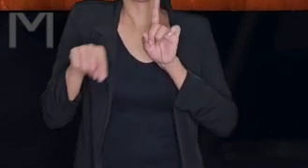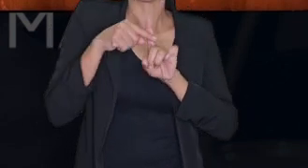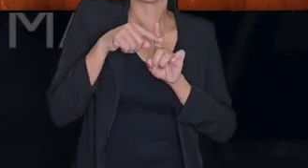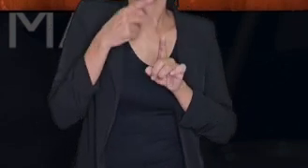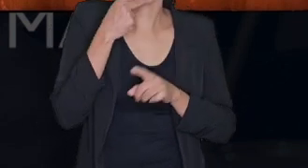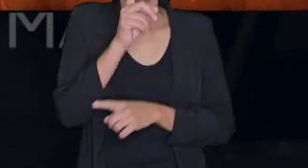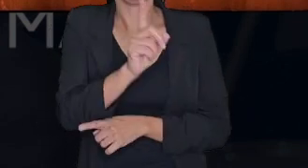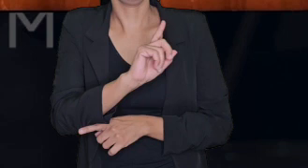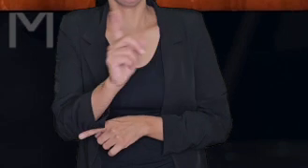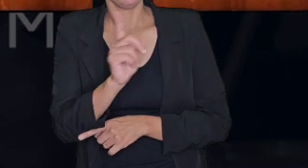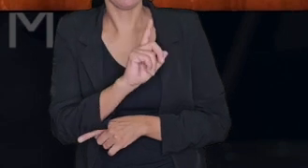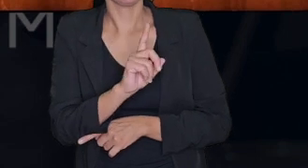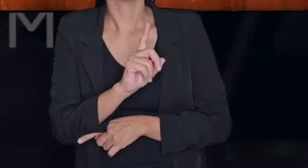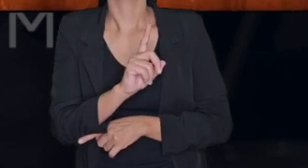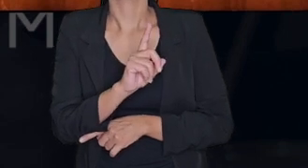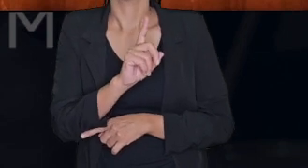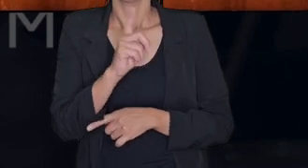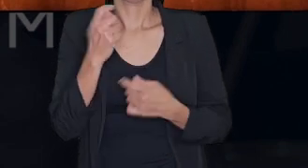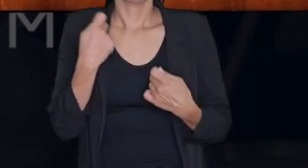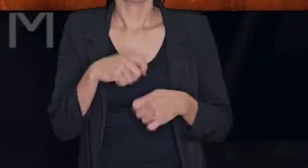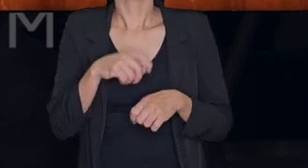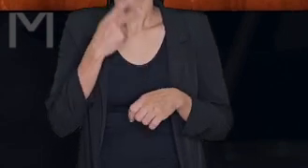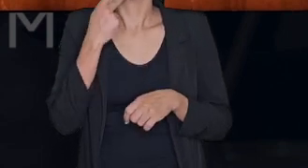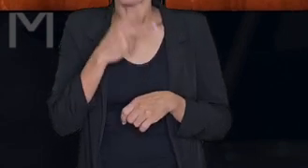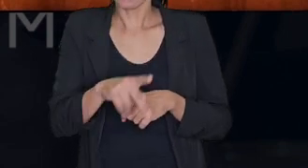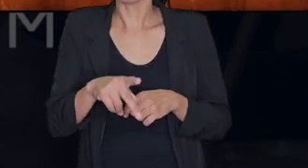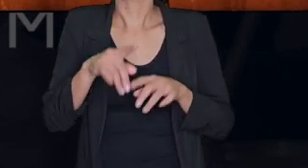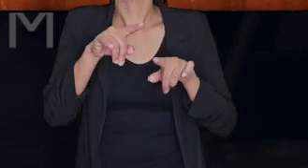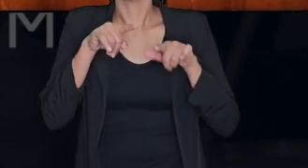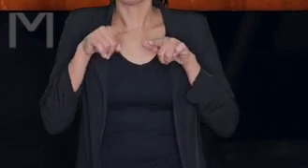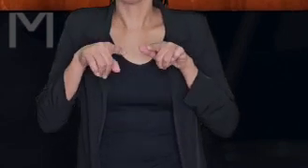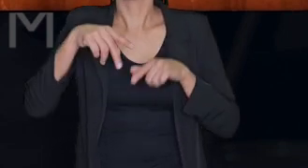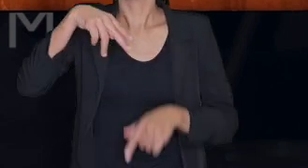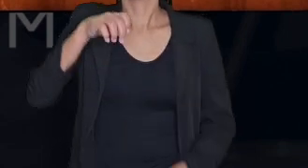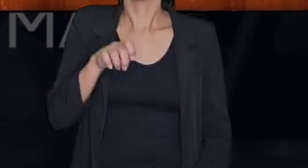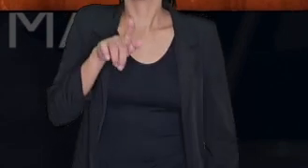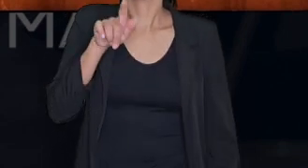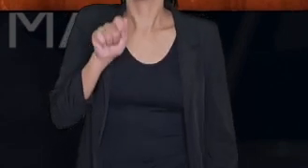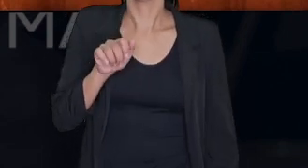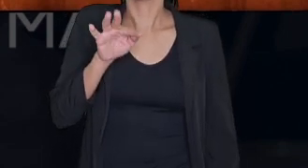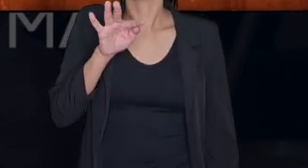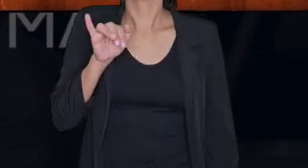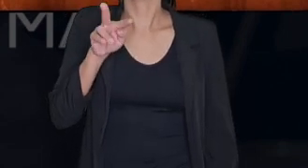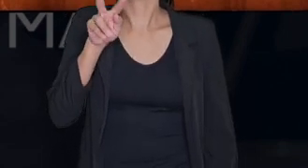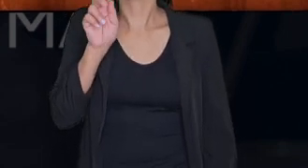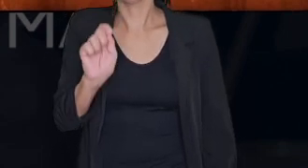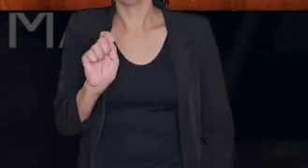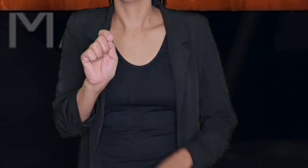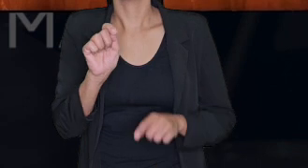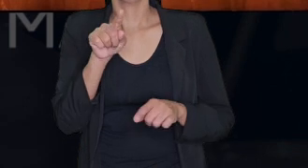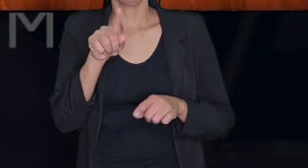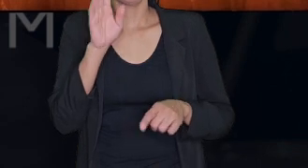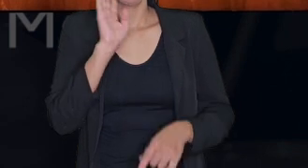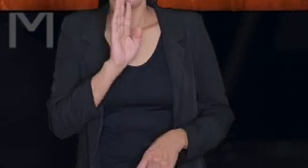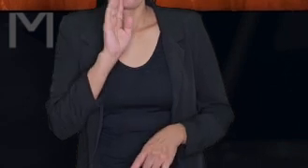CNJ não falou metadinha, certidão positiva, né, positiva com efeito de negativa. Ele falou